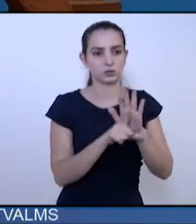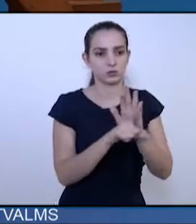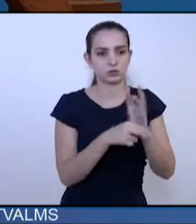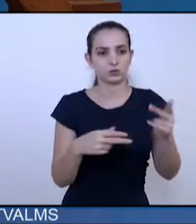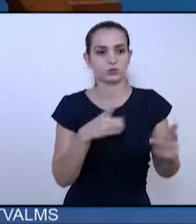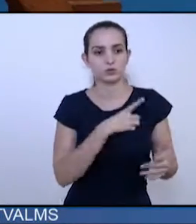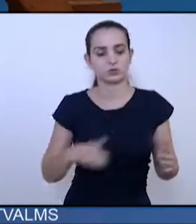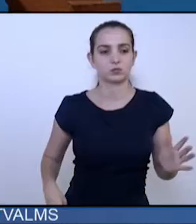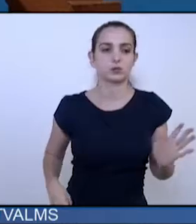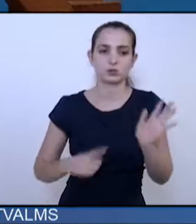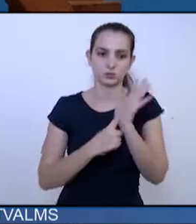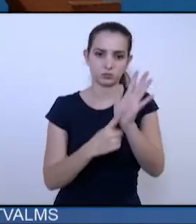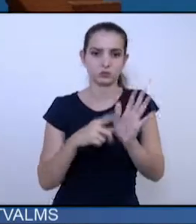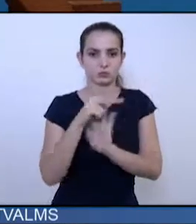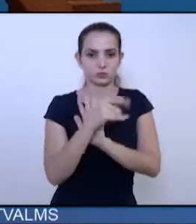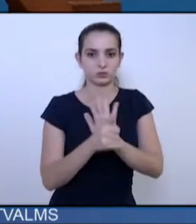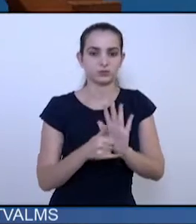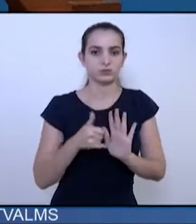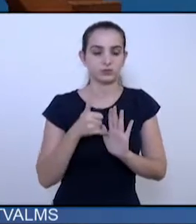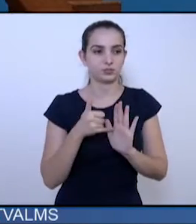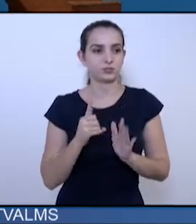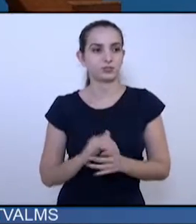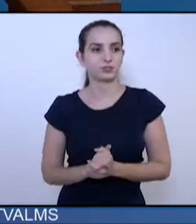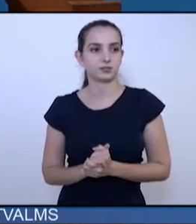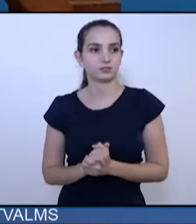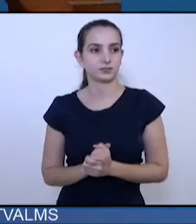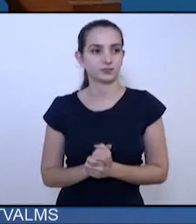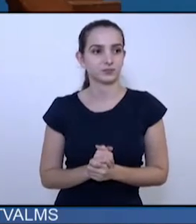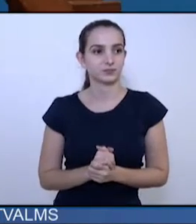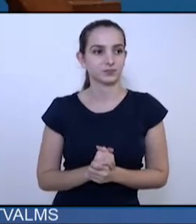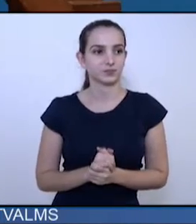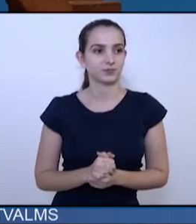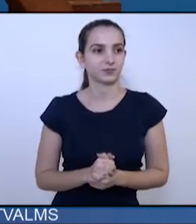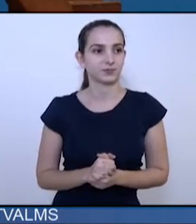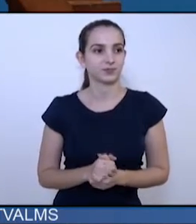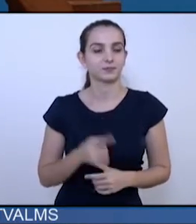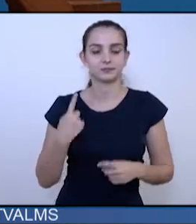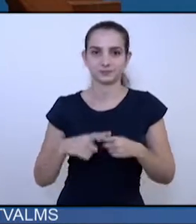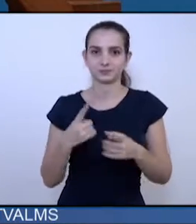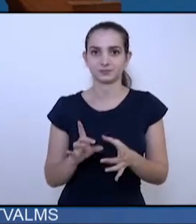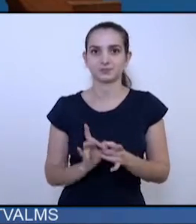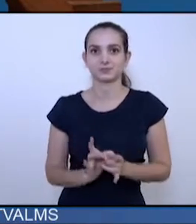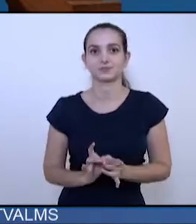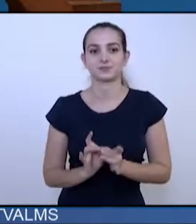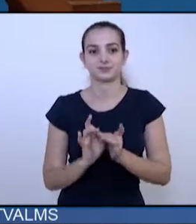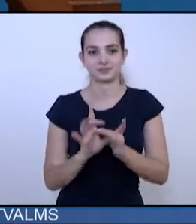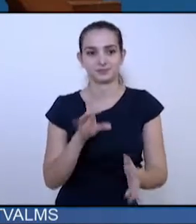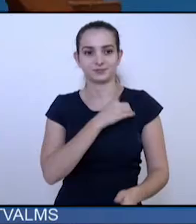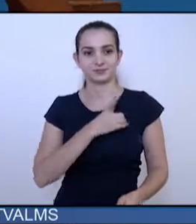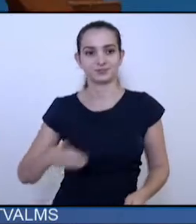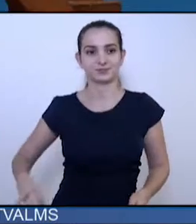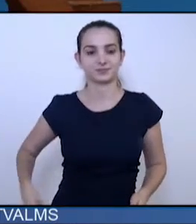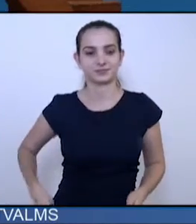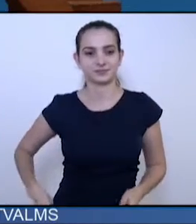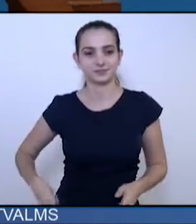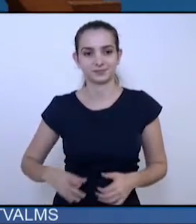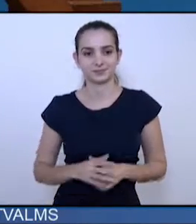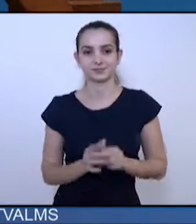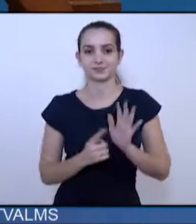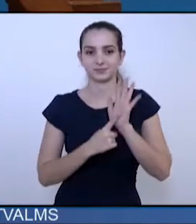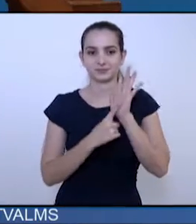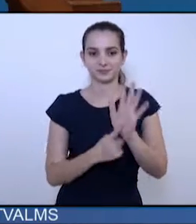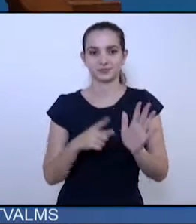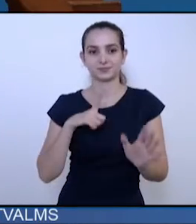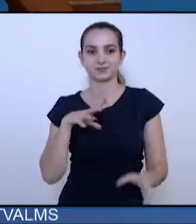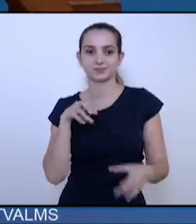que apresentou um projeto com vício de constitucionalidade foi a primeira que falhou, porque permitiu que o deputado apresentasse, e aí também entra,